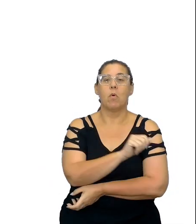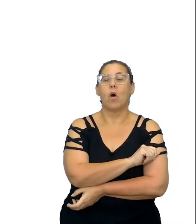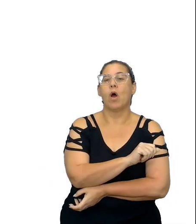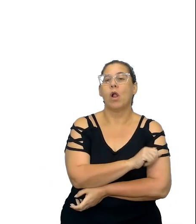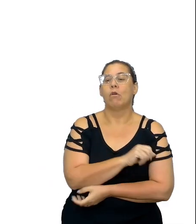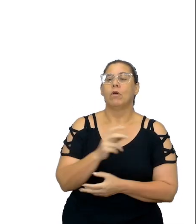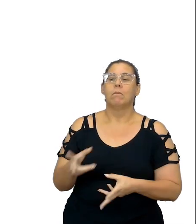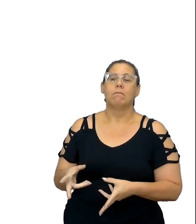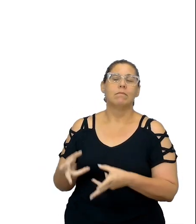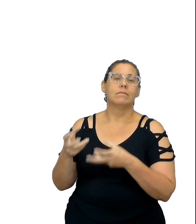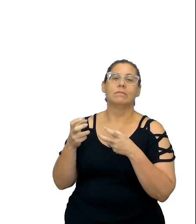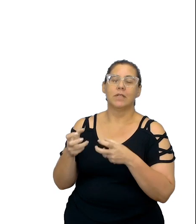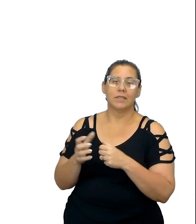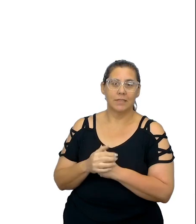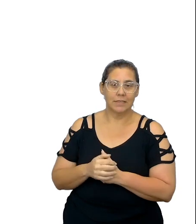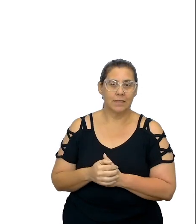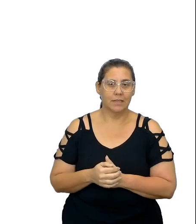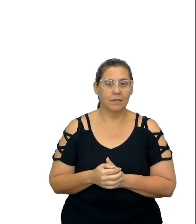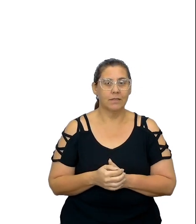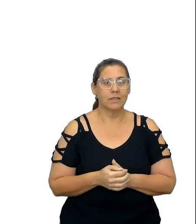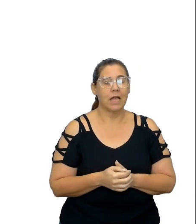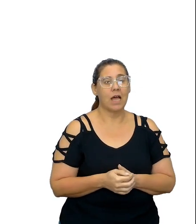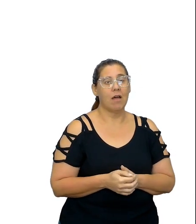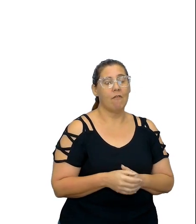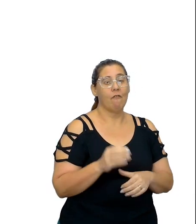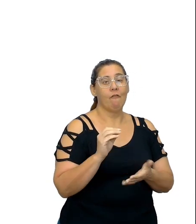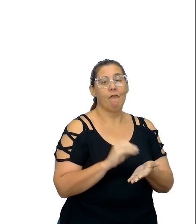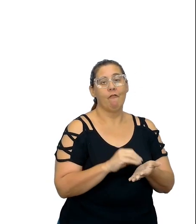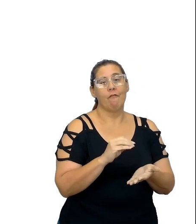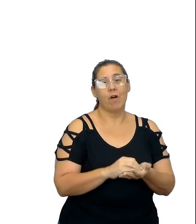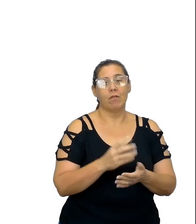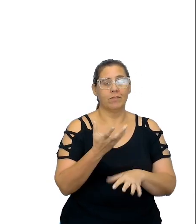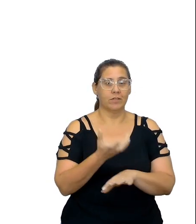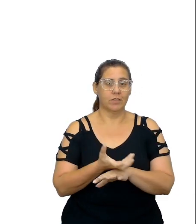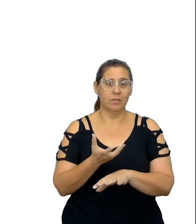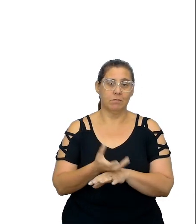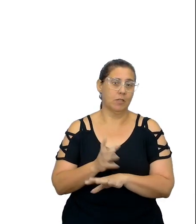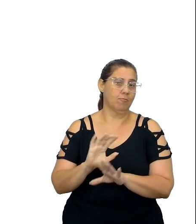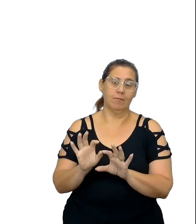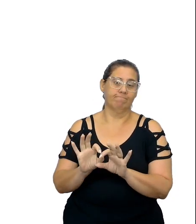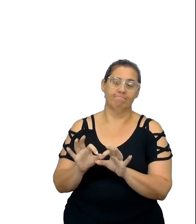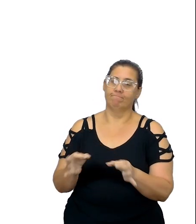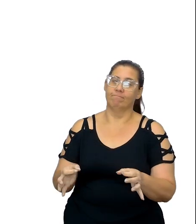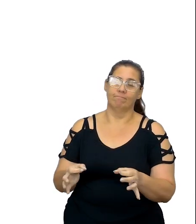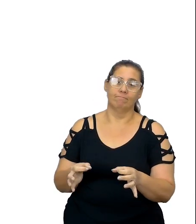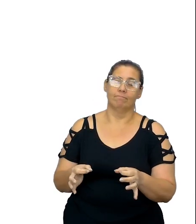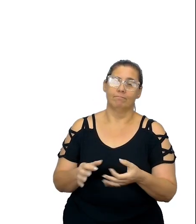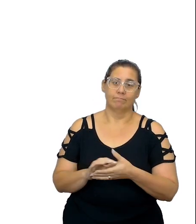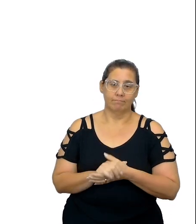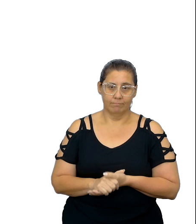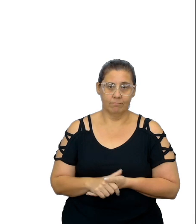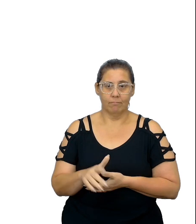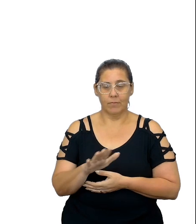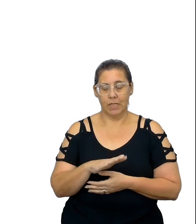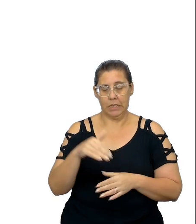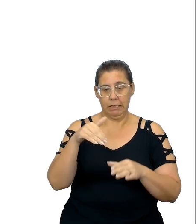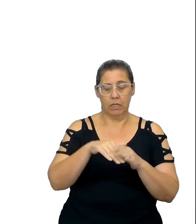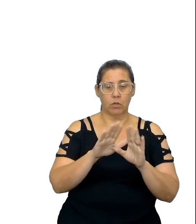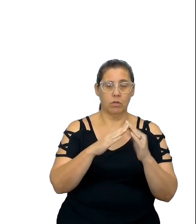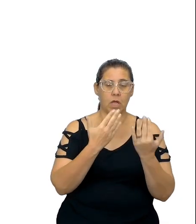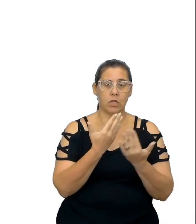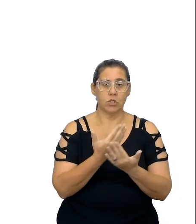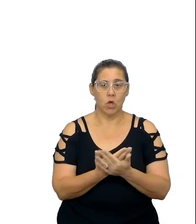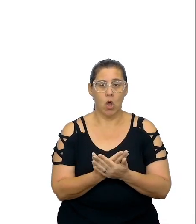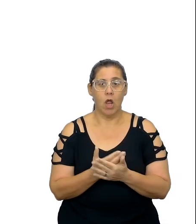veem essa questão da indisciplina, que não é algo muito simples, né, de ser tratado na escola, mas